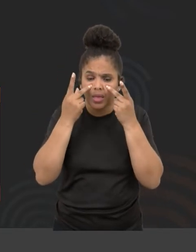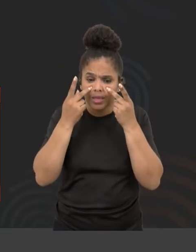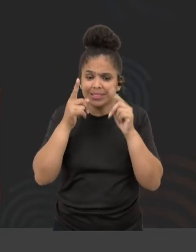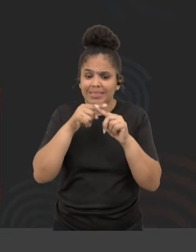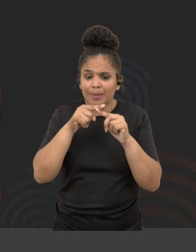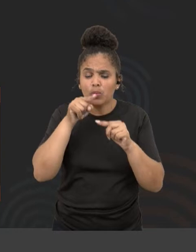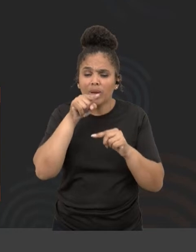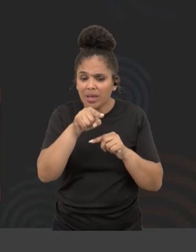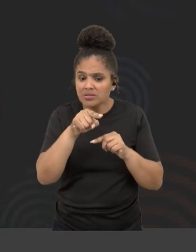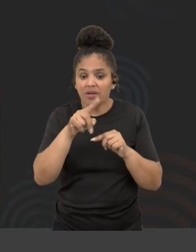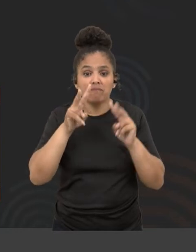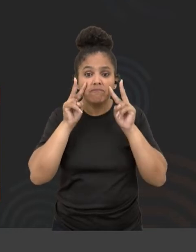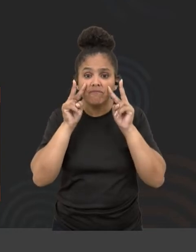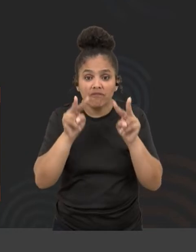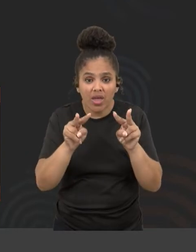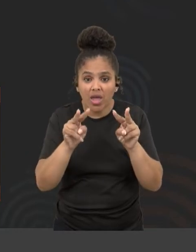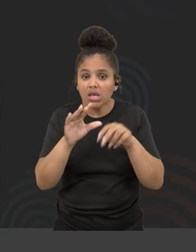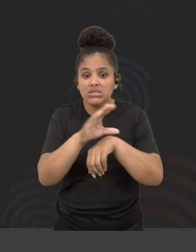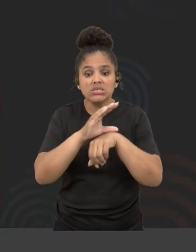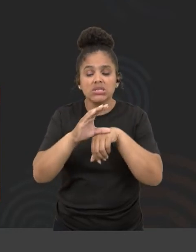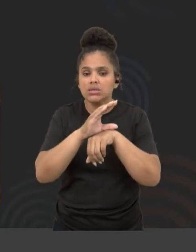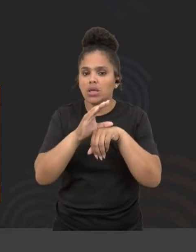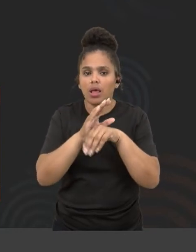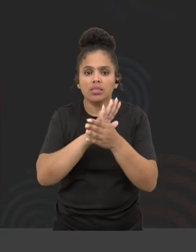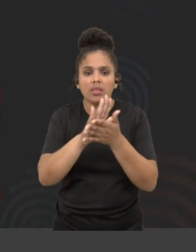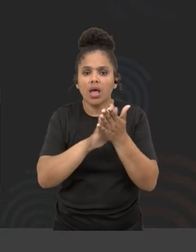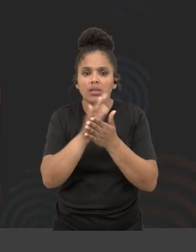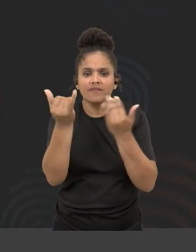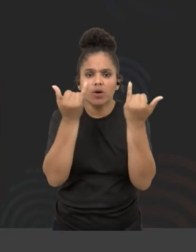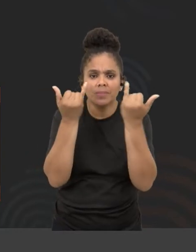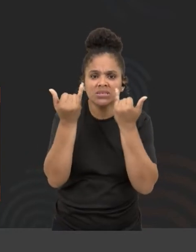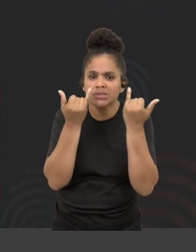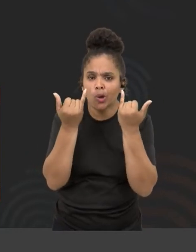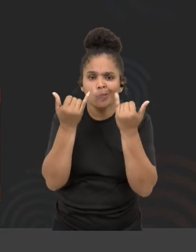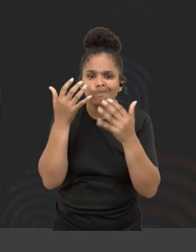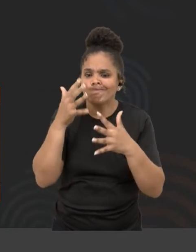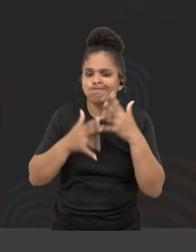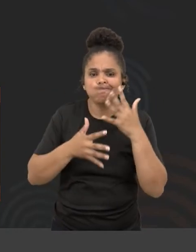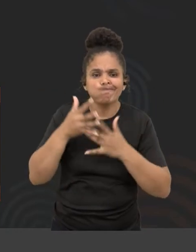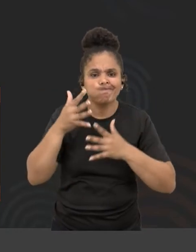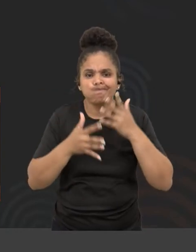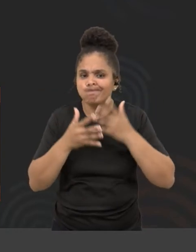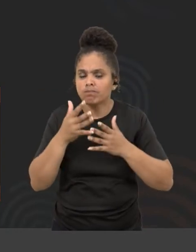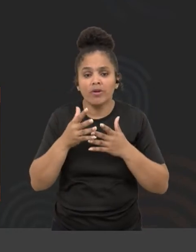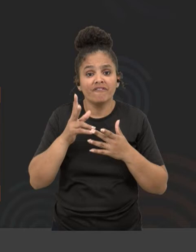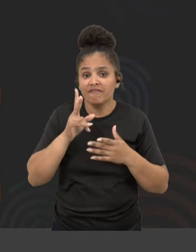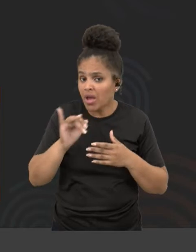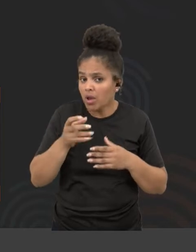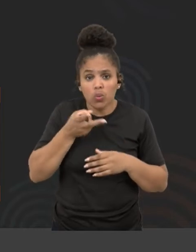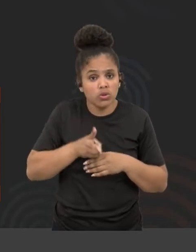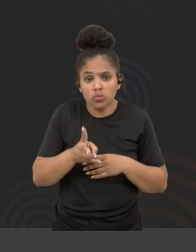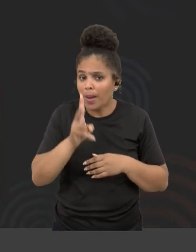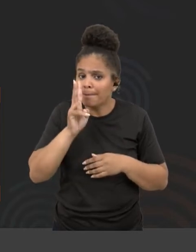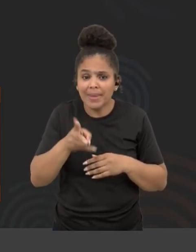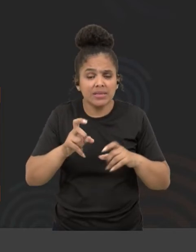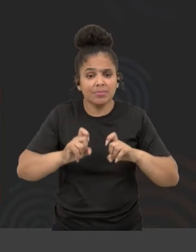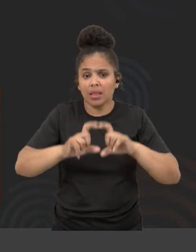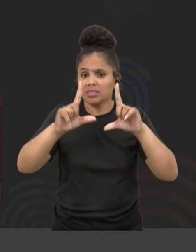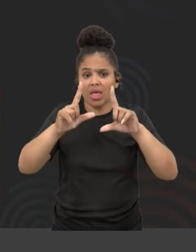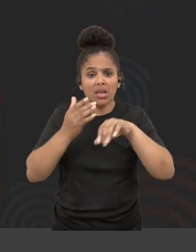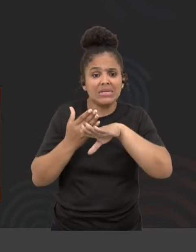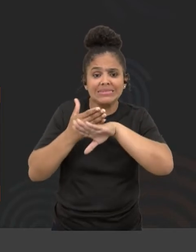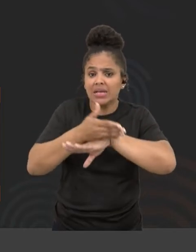Então, ela poderia ficar na mesma tela de login, sem conseguir fazer o